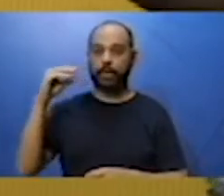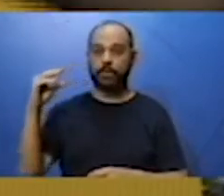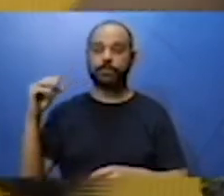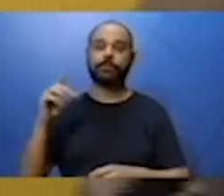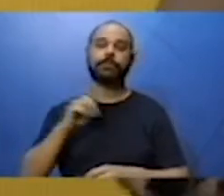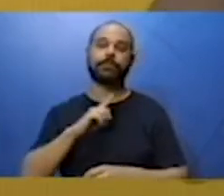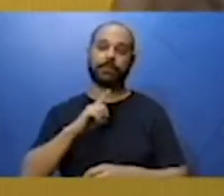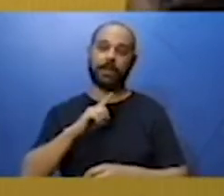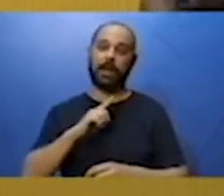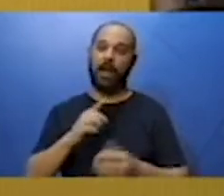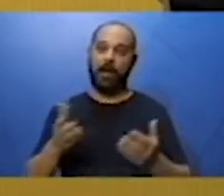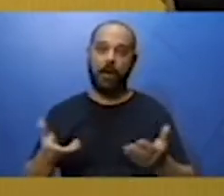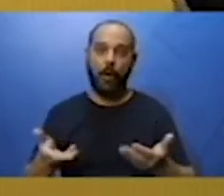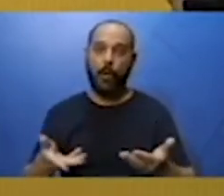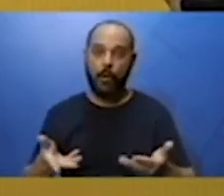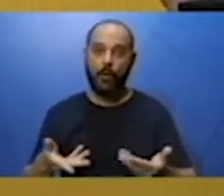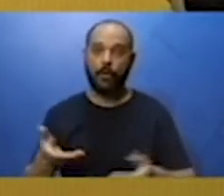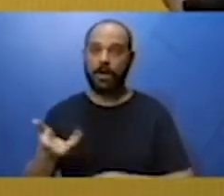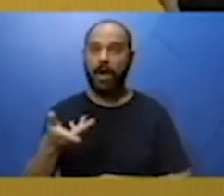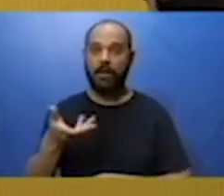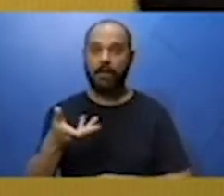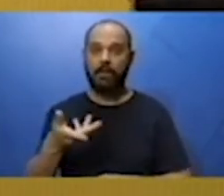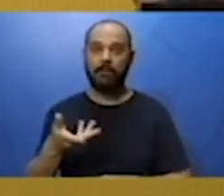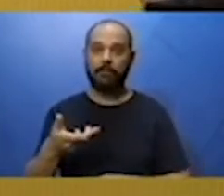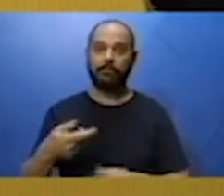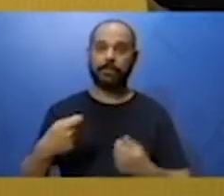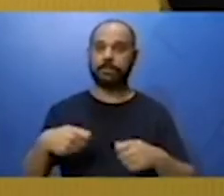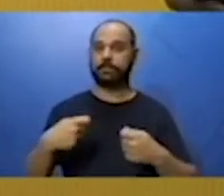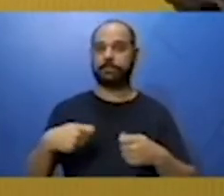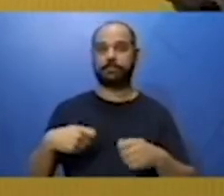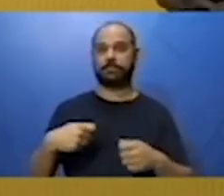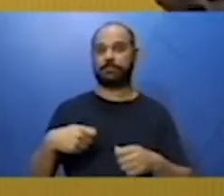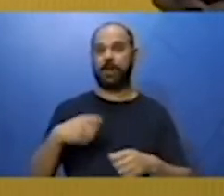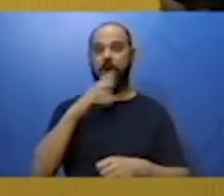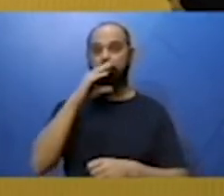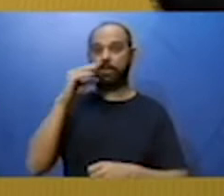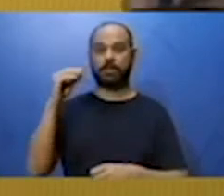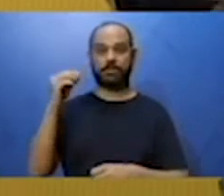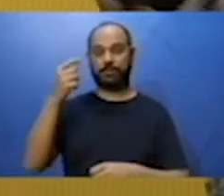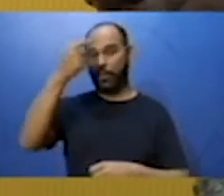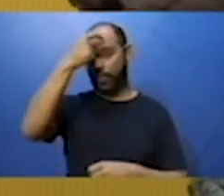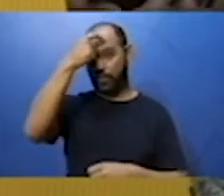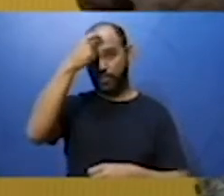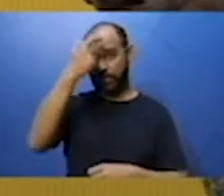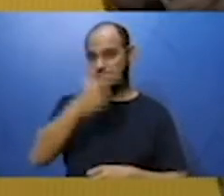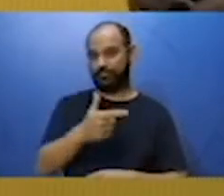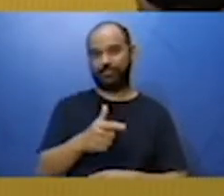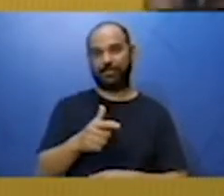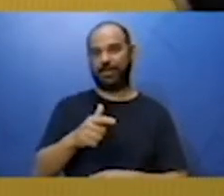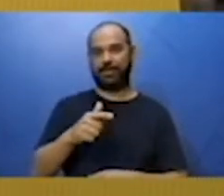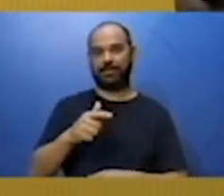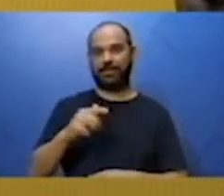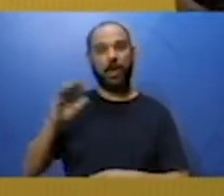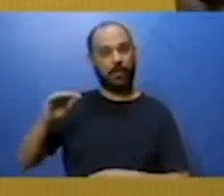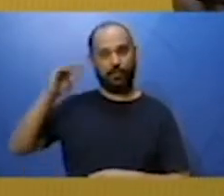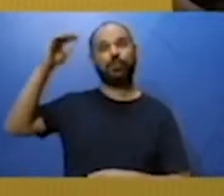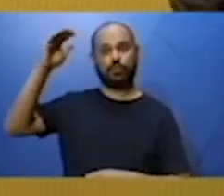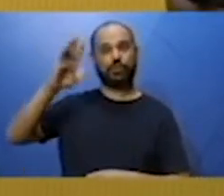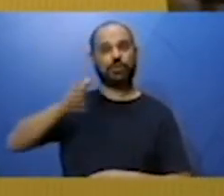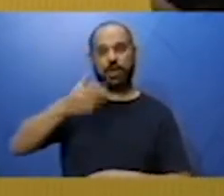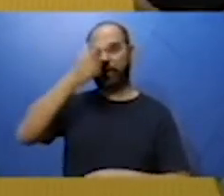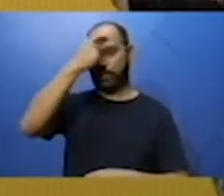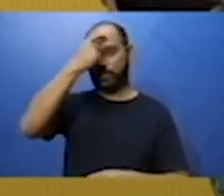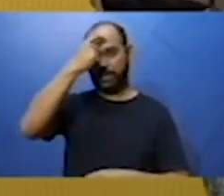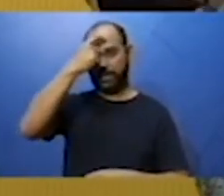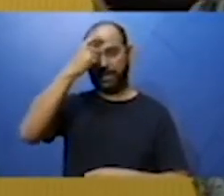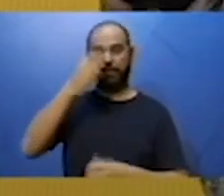esse imediatismo, né? Eles não, às vezes o adolescente não tem essa consciência que o adulto já conseguiu adquirir de que as